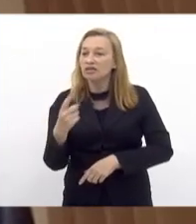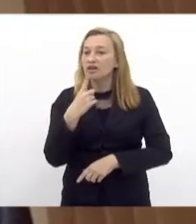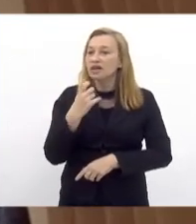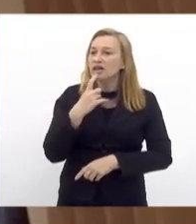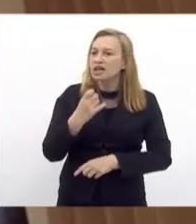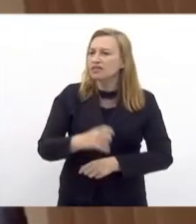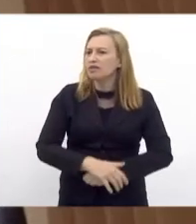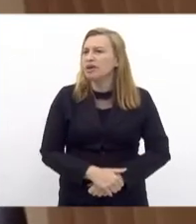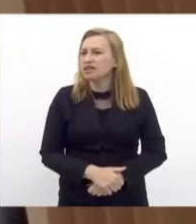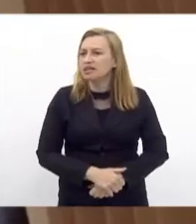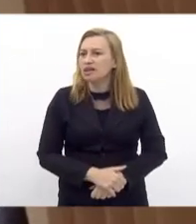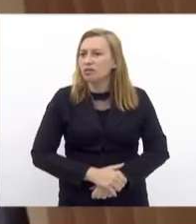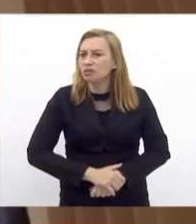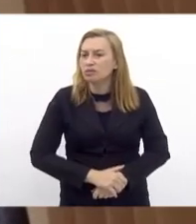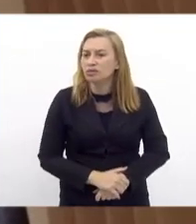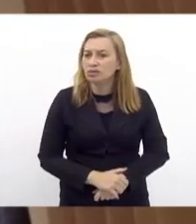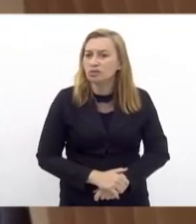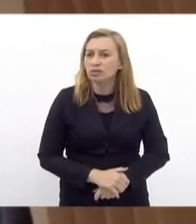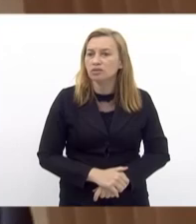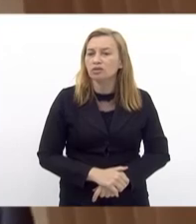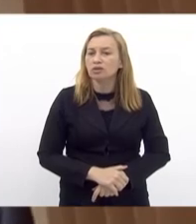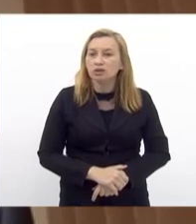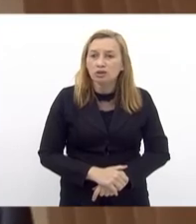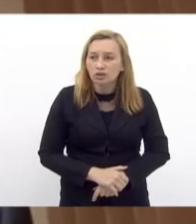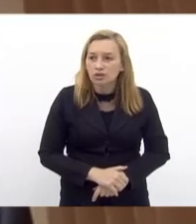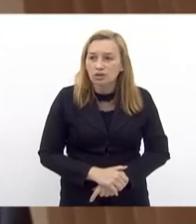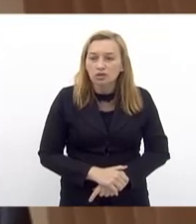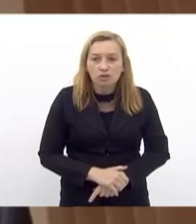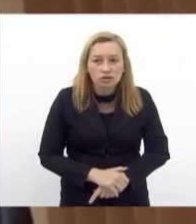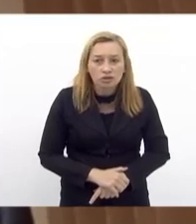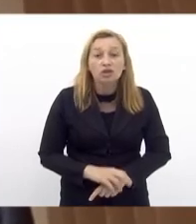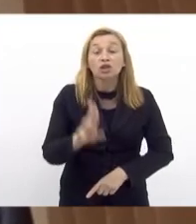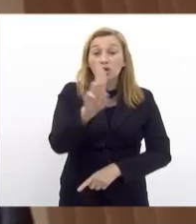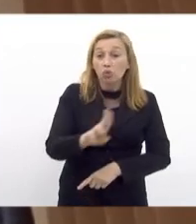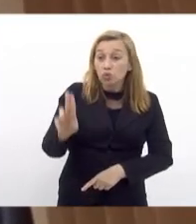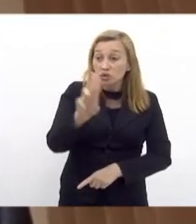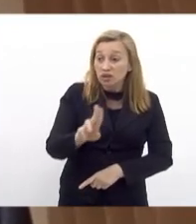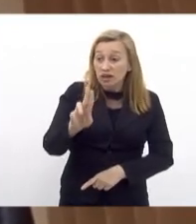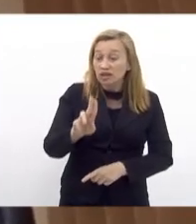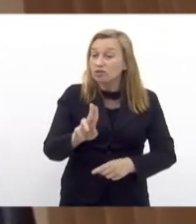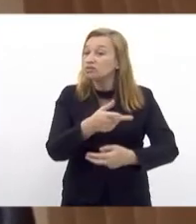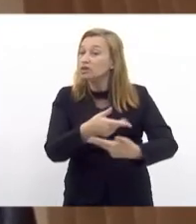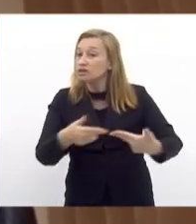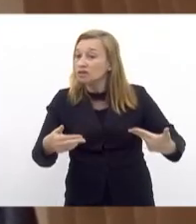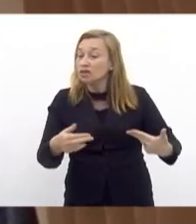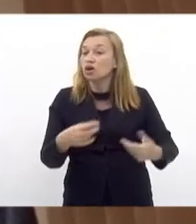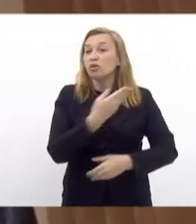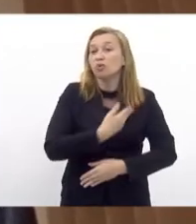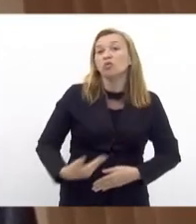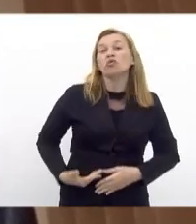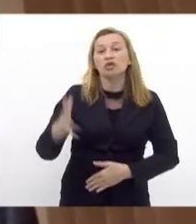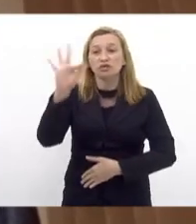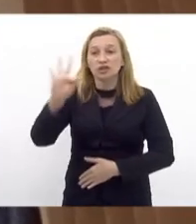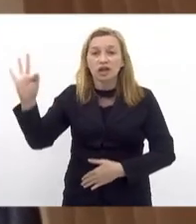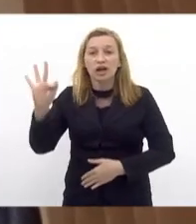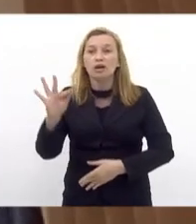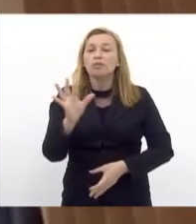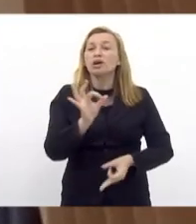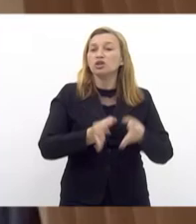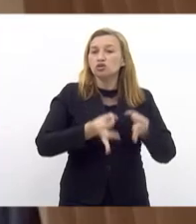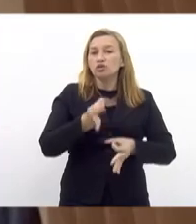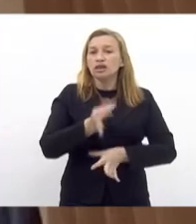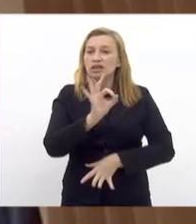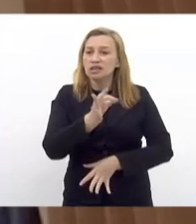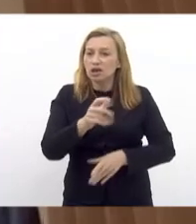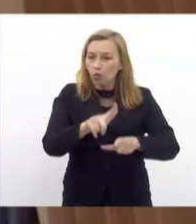gargalos importantes que estão sendo enfrentados e que eram utilizados muitas das vezes inclusive pelo governo federal, para justificar